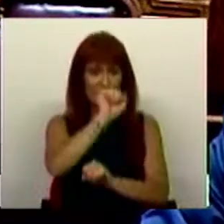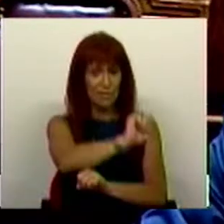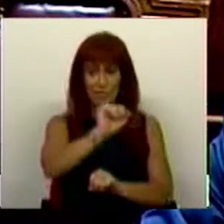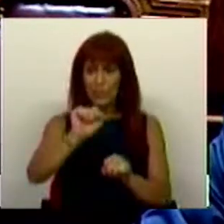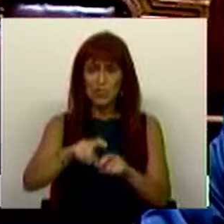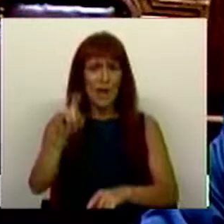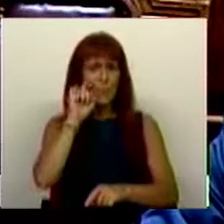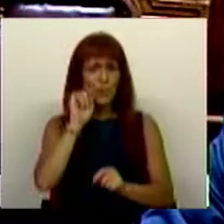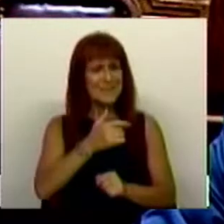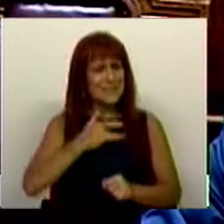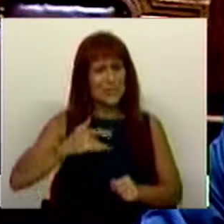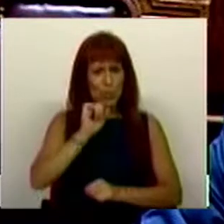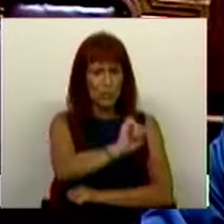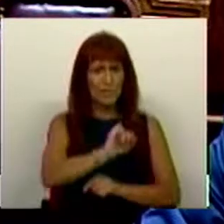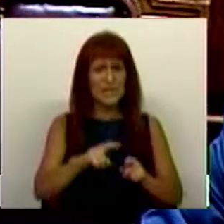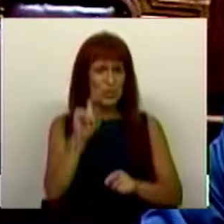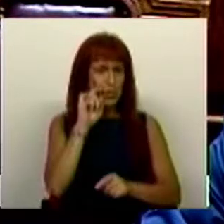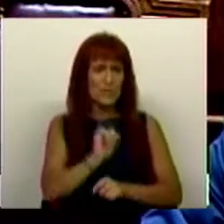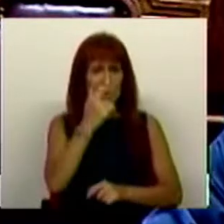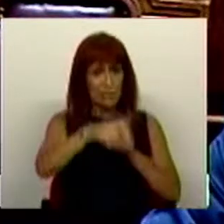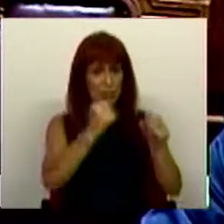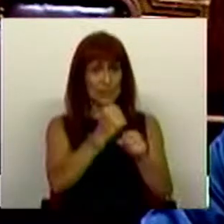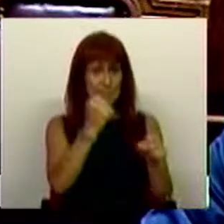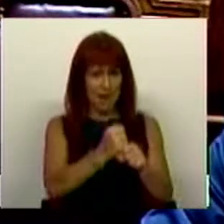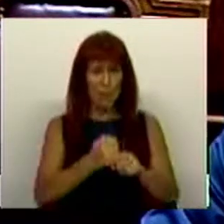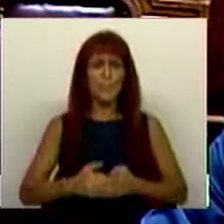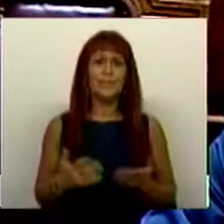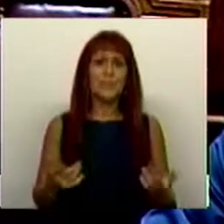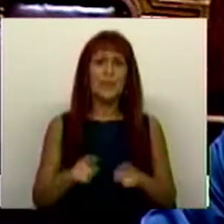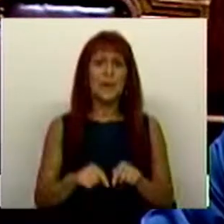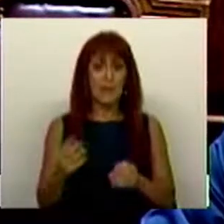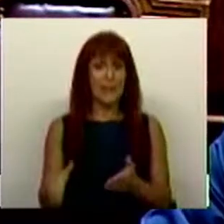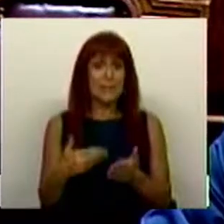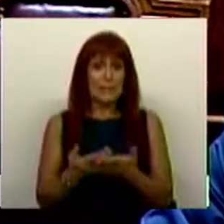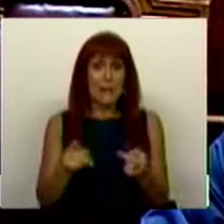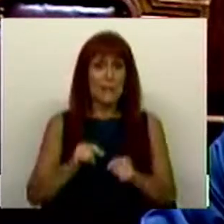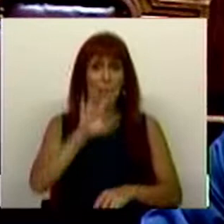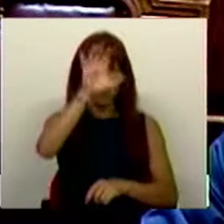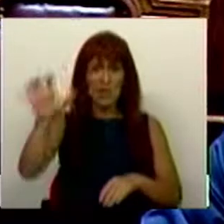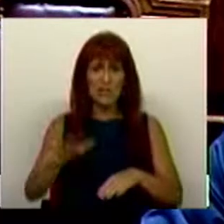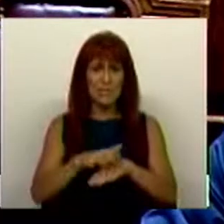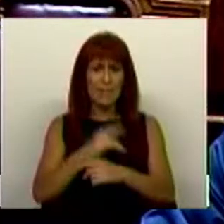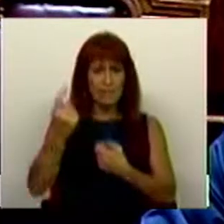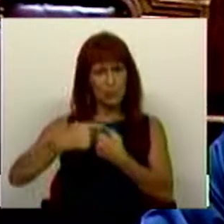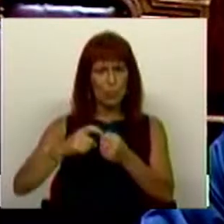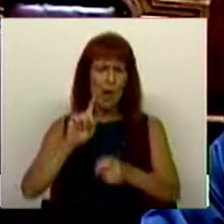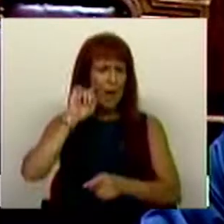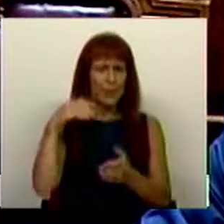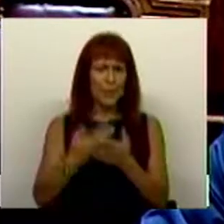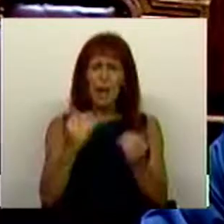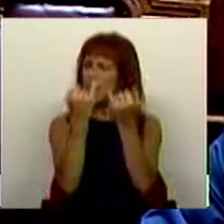e à proteção da saúde e da segurança dos trabalhadores. Vem estabelecer que os Estados-membros asseguram